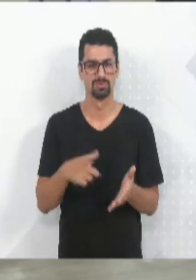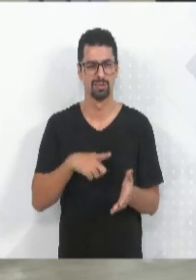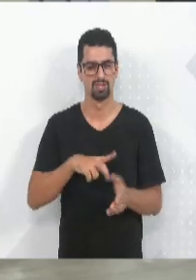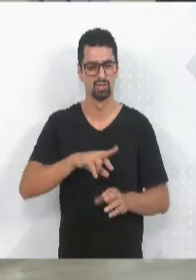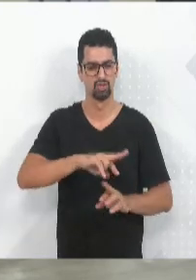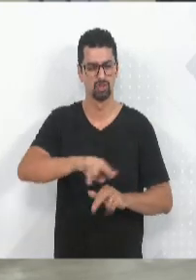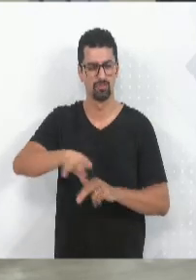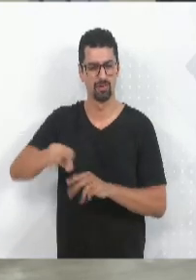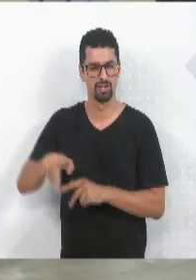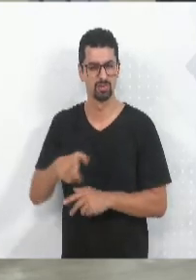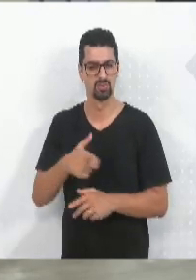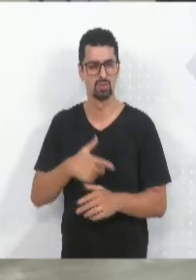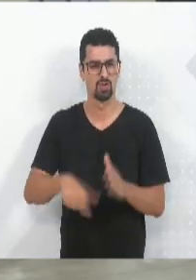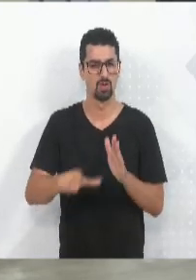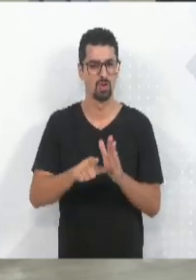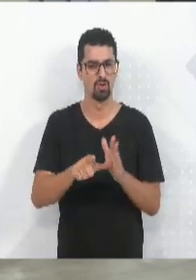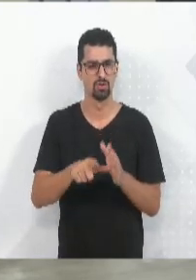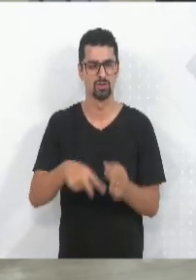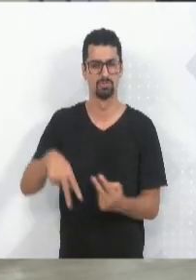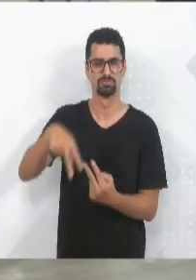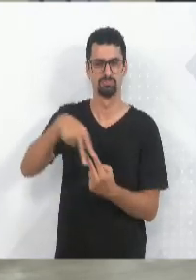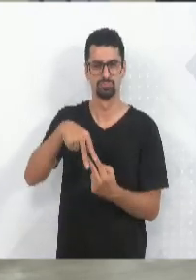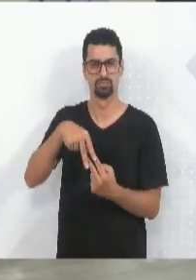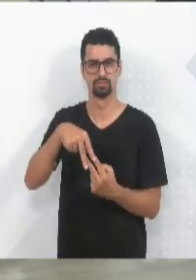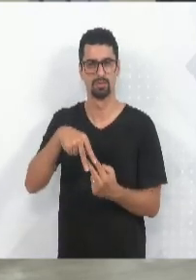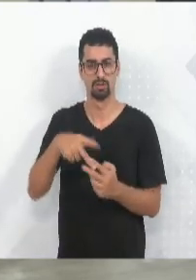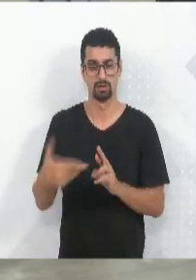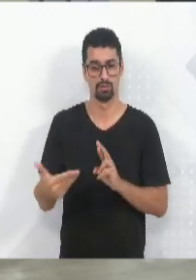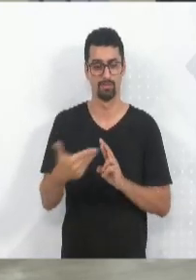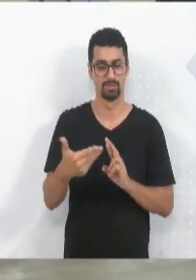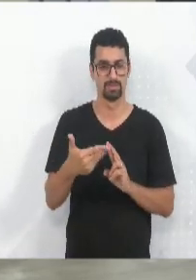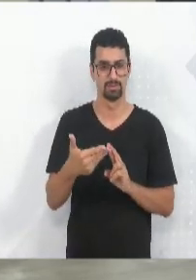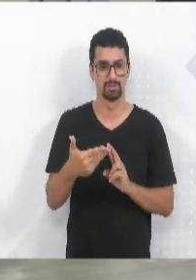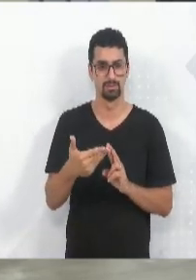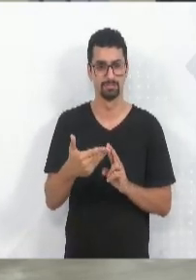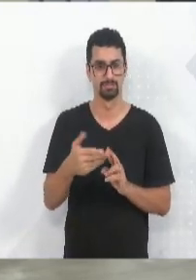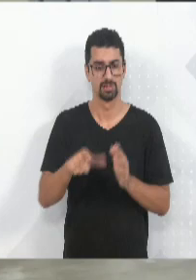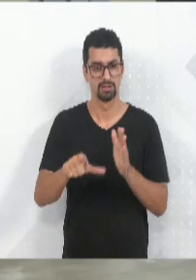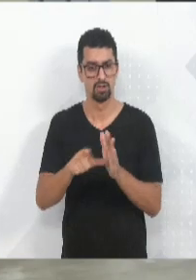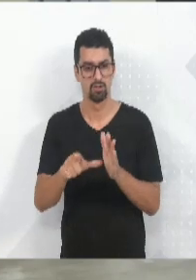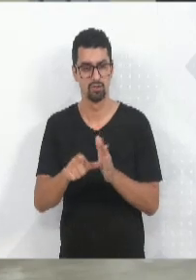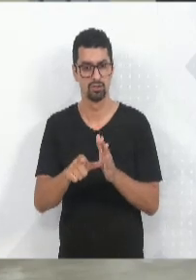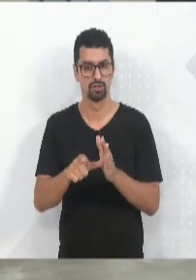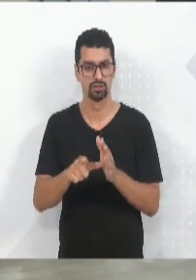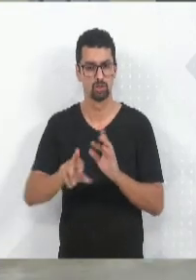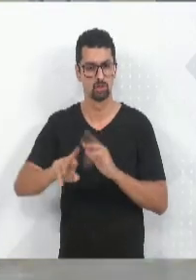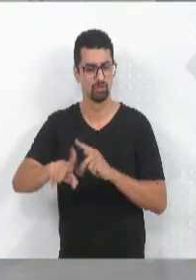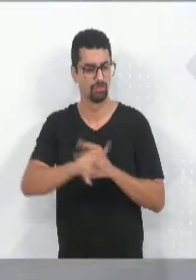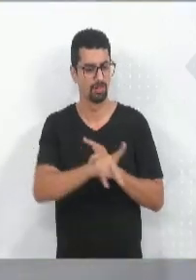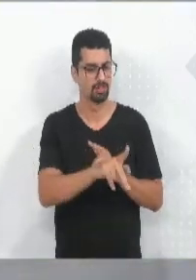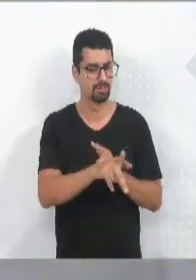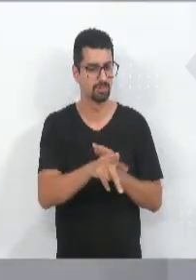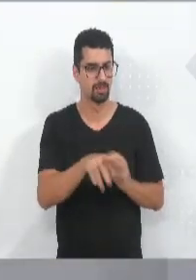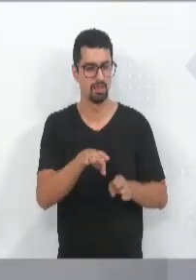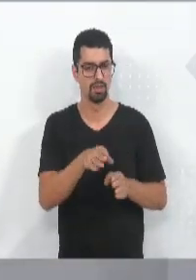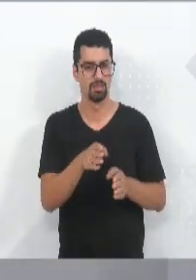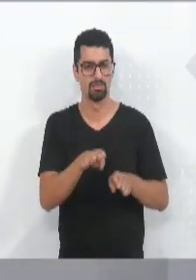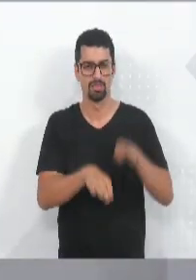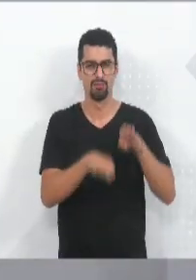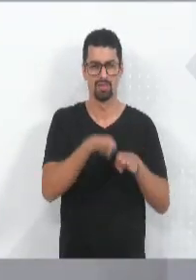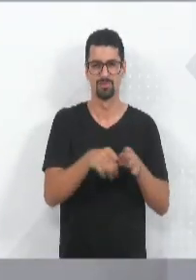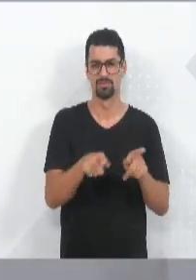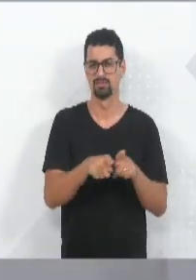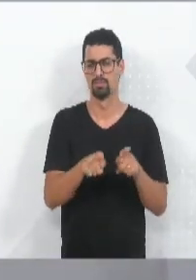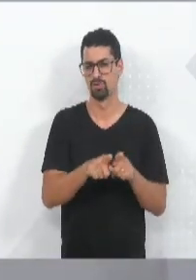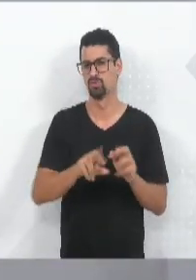maçônicas e representa essas lojas e de inclusive ritos diferentes e potências diferentes né